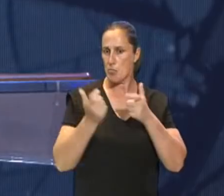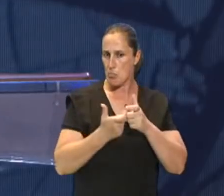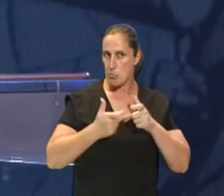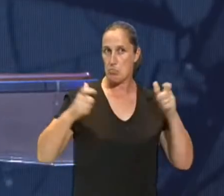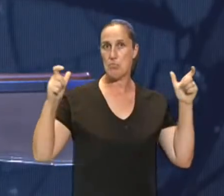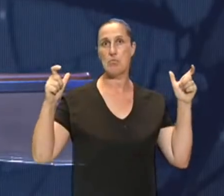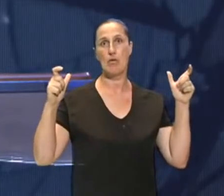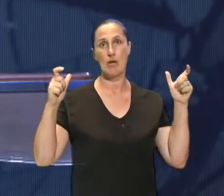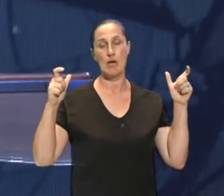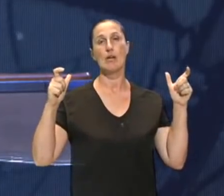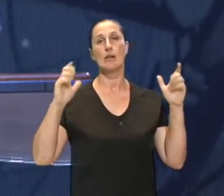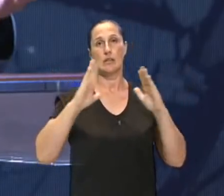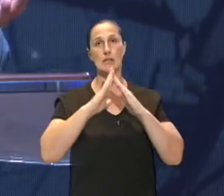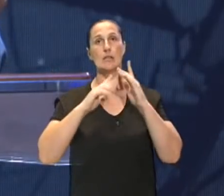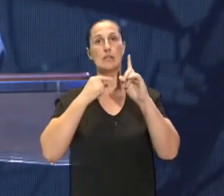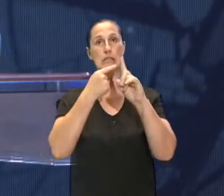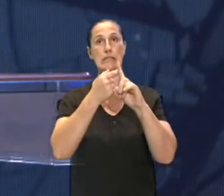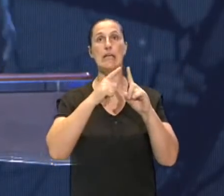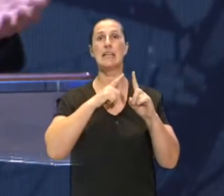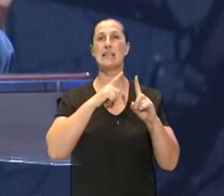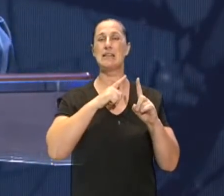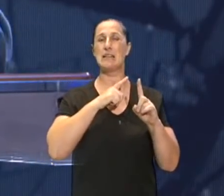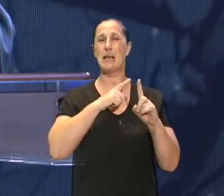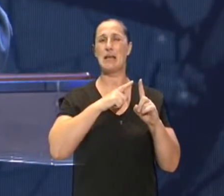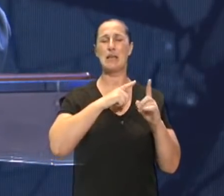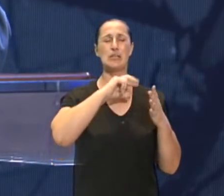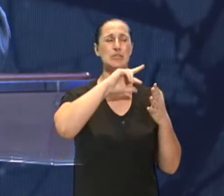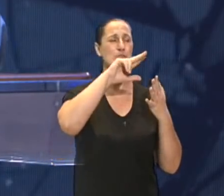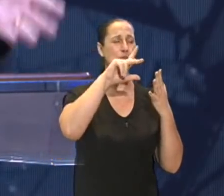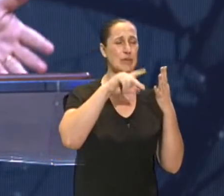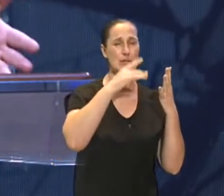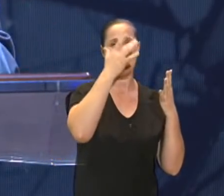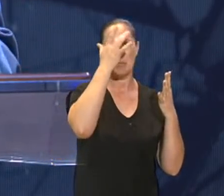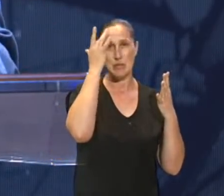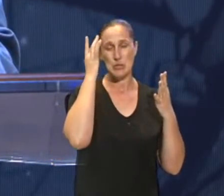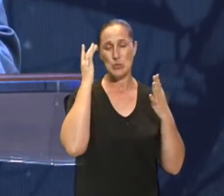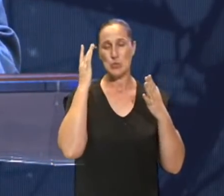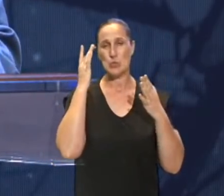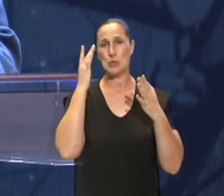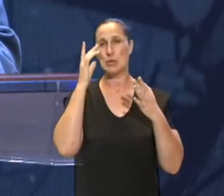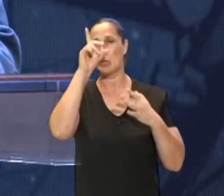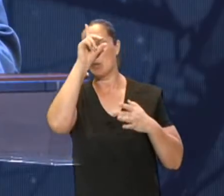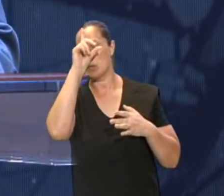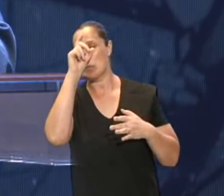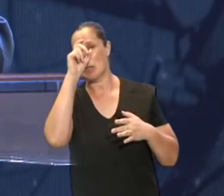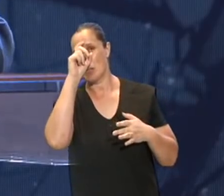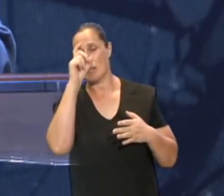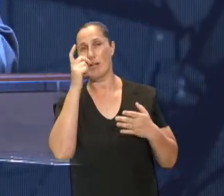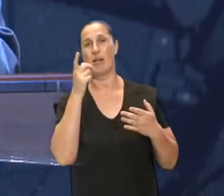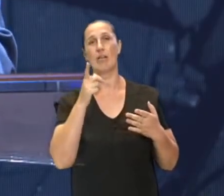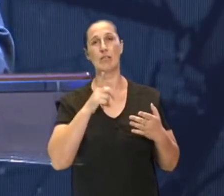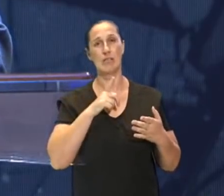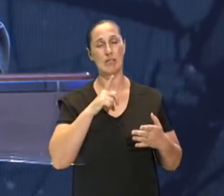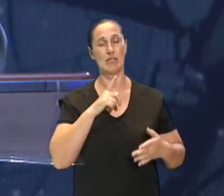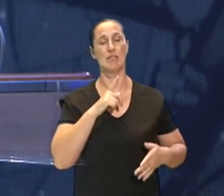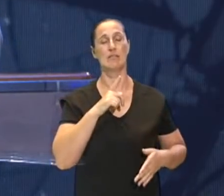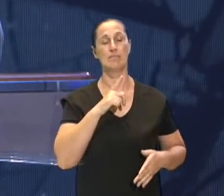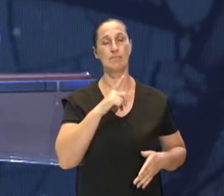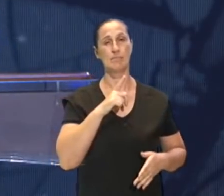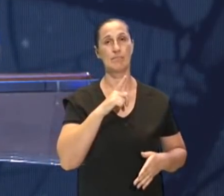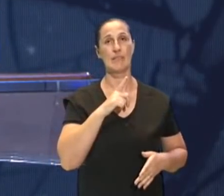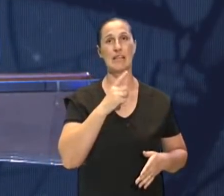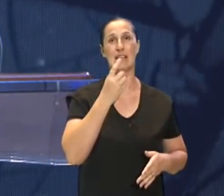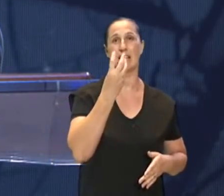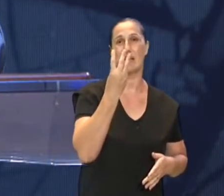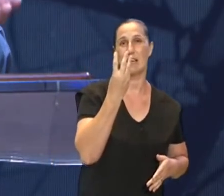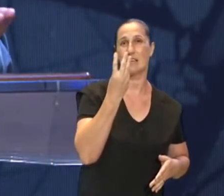tendo muita gente que está doente, muita gente que está nos hospitais. Temos tido